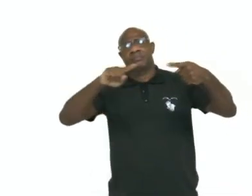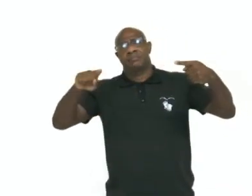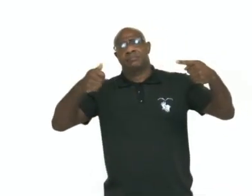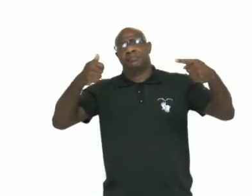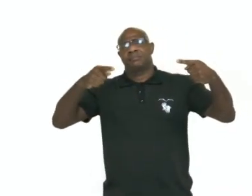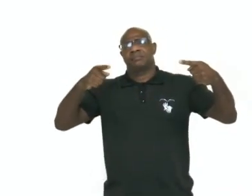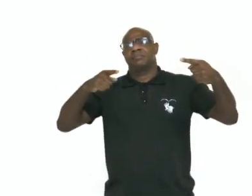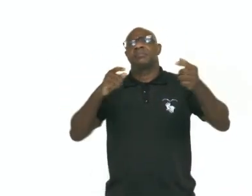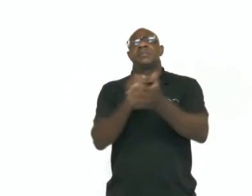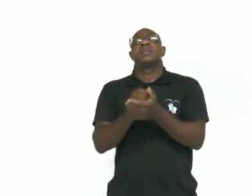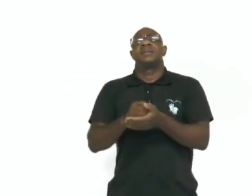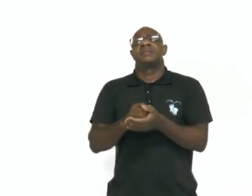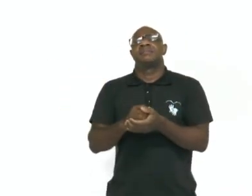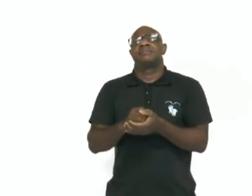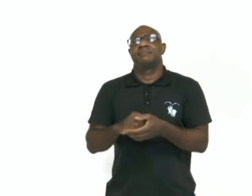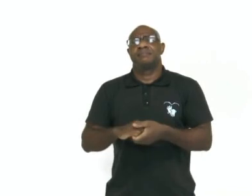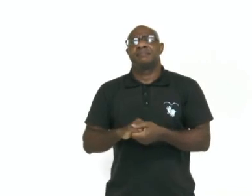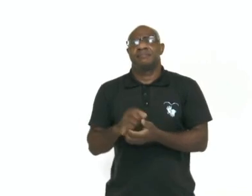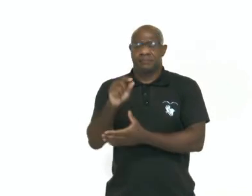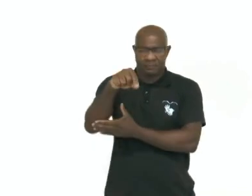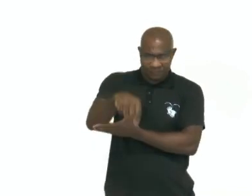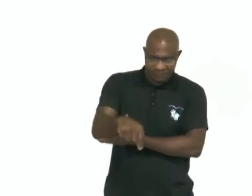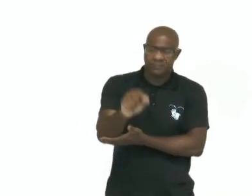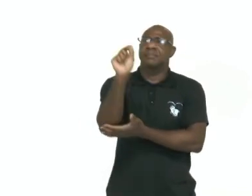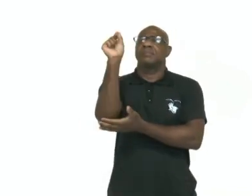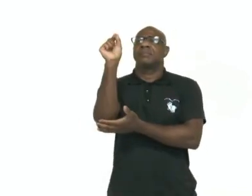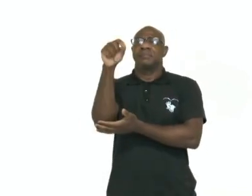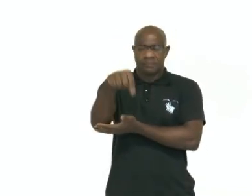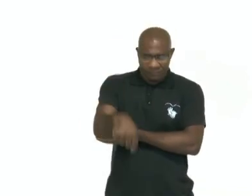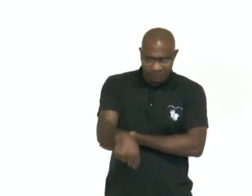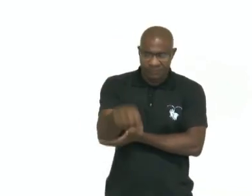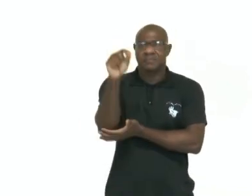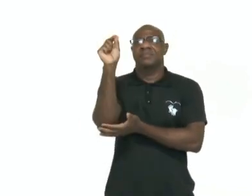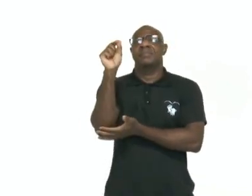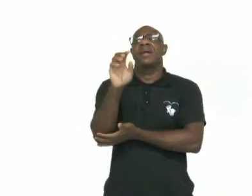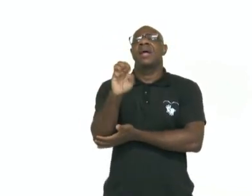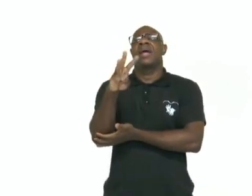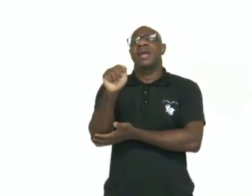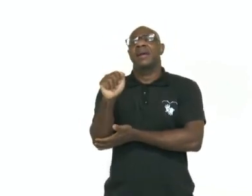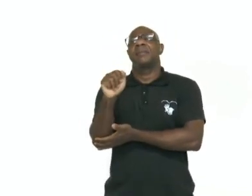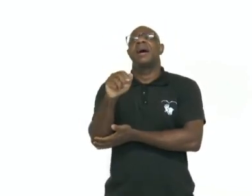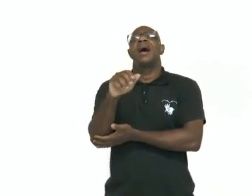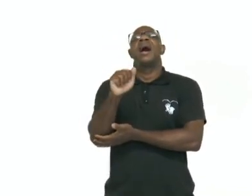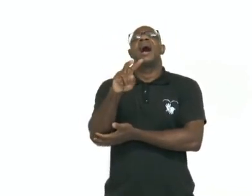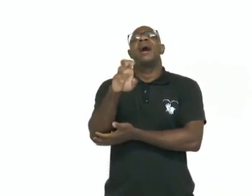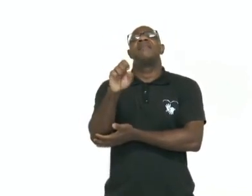pela avestruz, a ema, por exemplo, né? Que é aquele grupo de aves